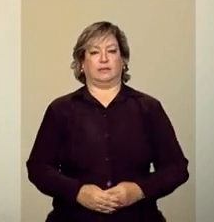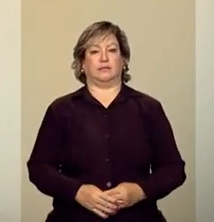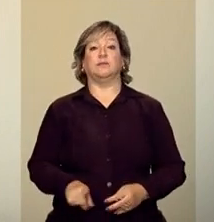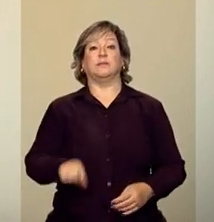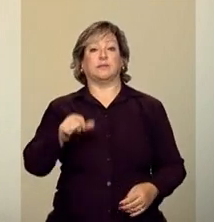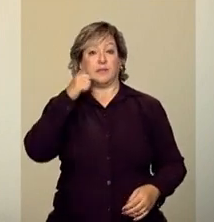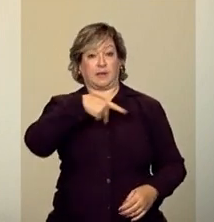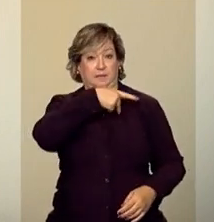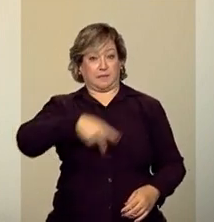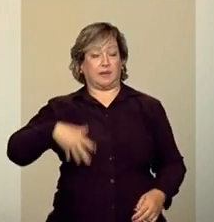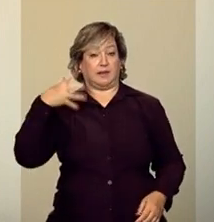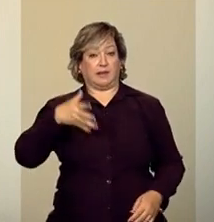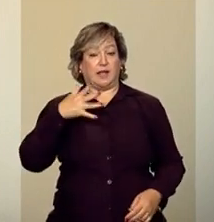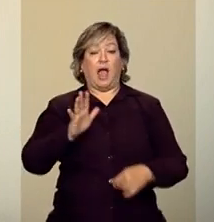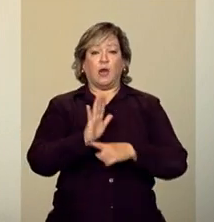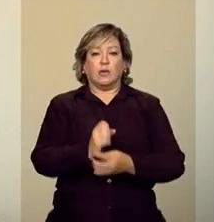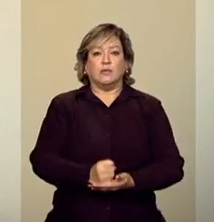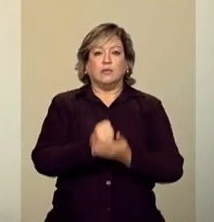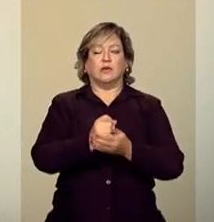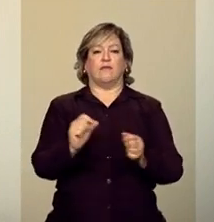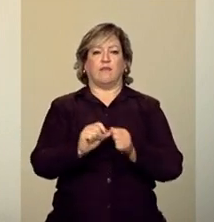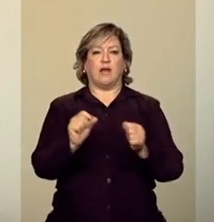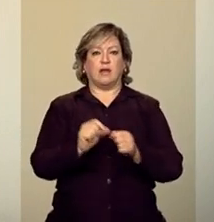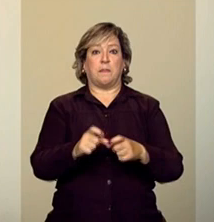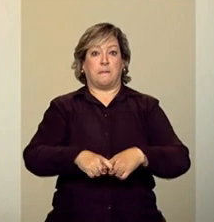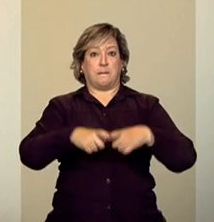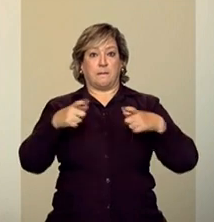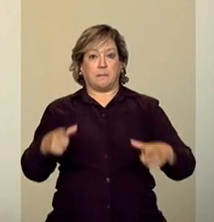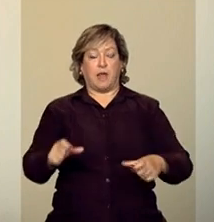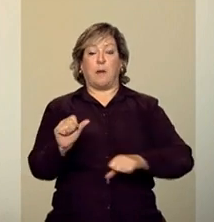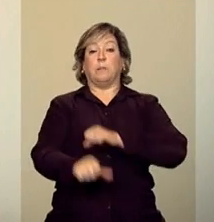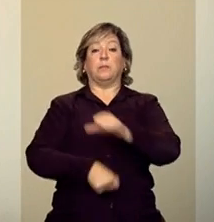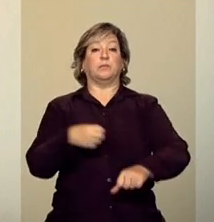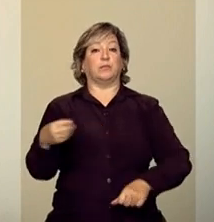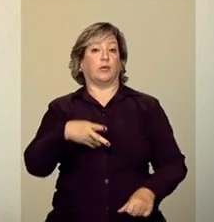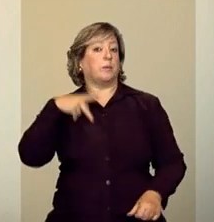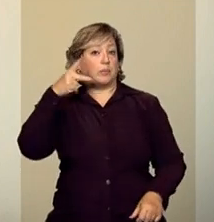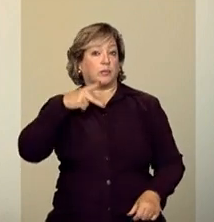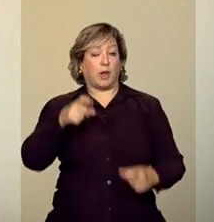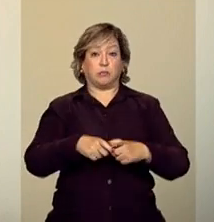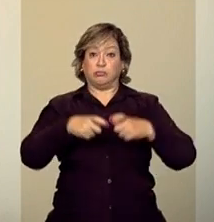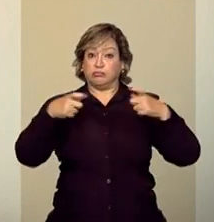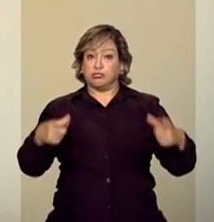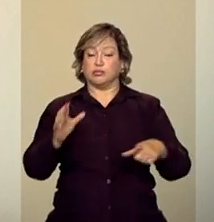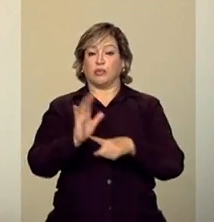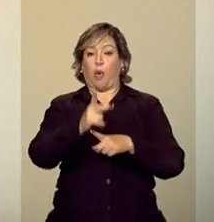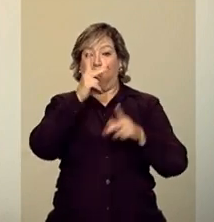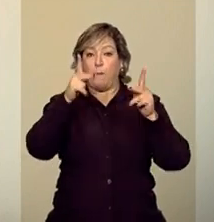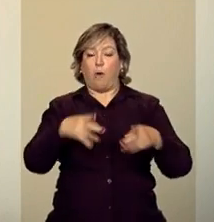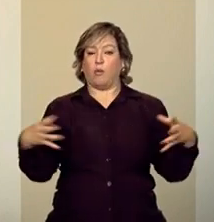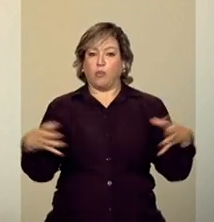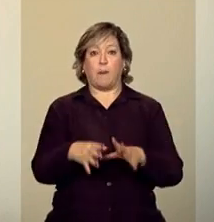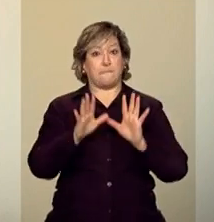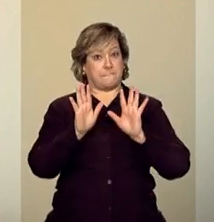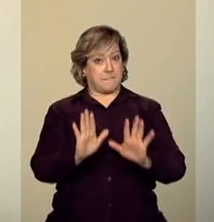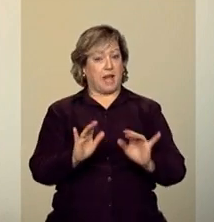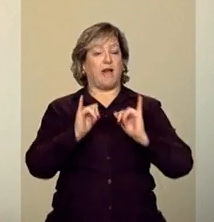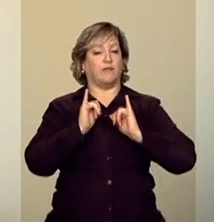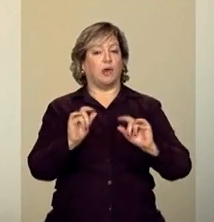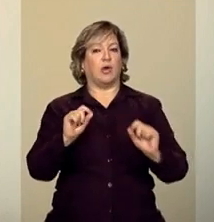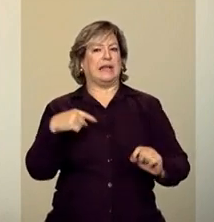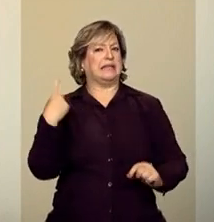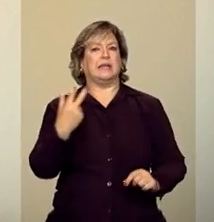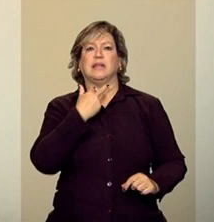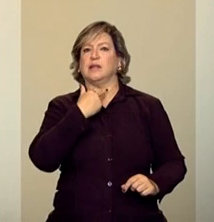a presidenta defendeu a construção de uma ampla reforma política que aumente a participação popular, mas alertou que nenhum